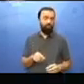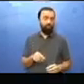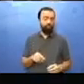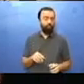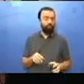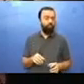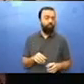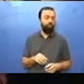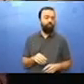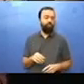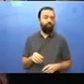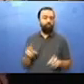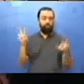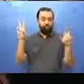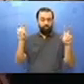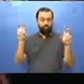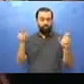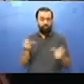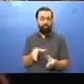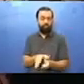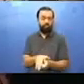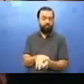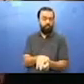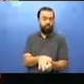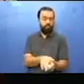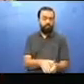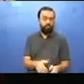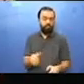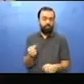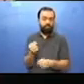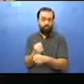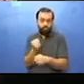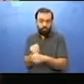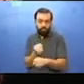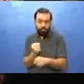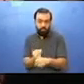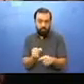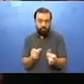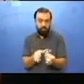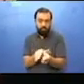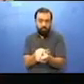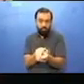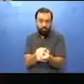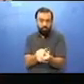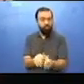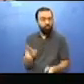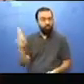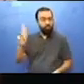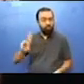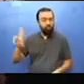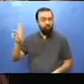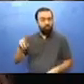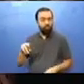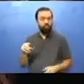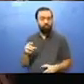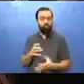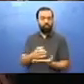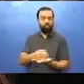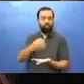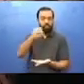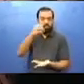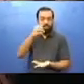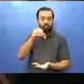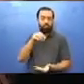Sammy. Faça a sua tartaruga, você pode confeccioná-la reaproveitando garrafa PET.